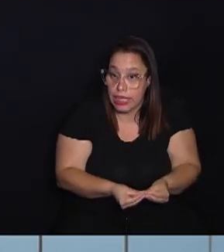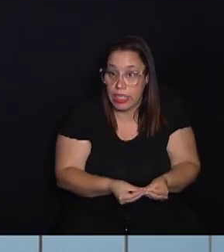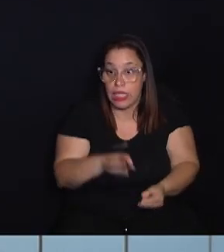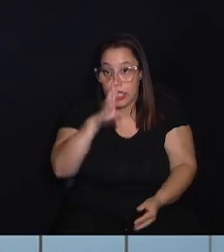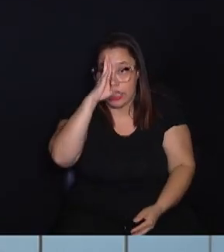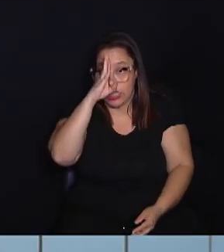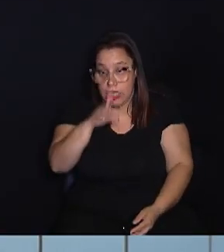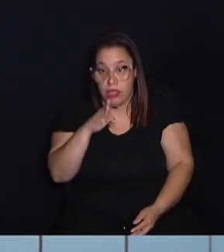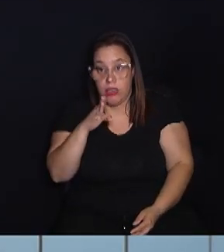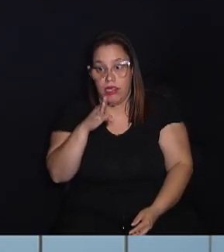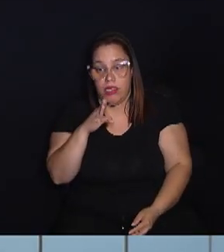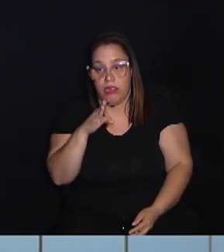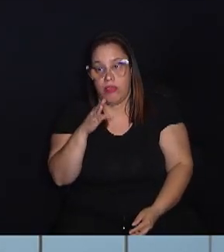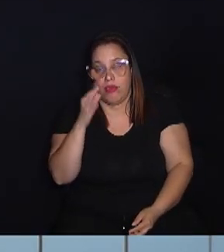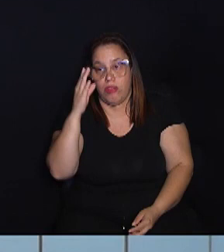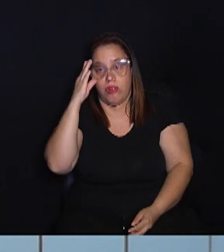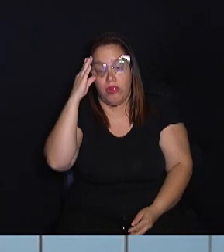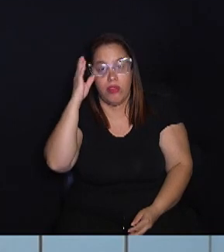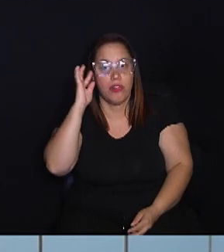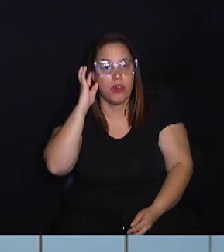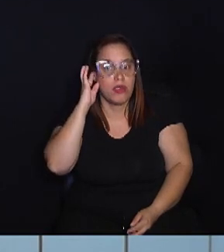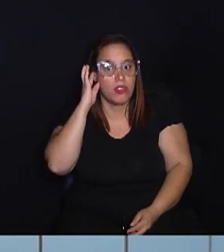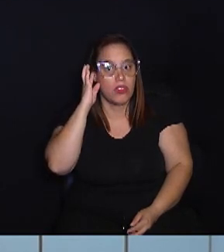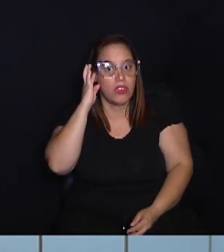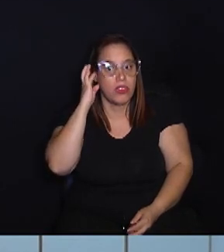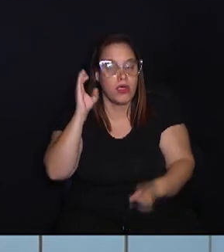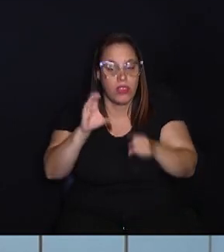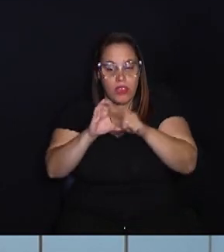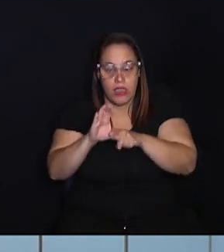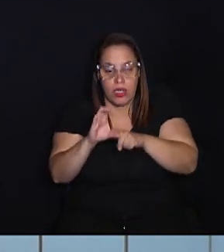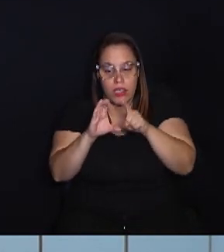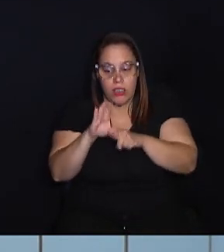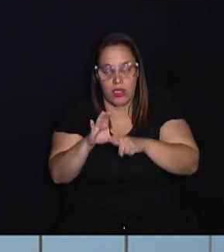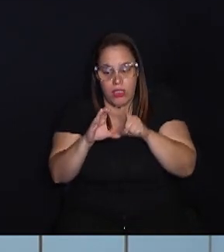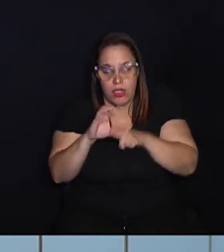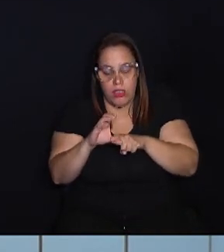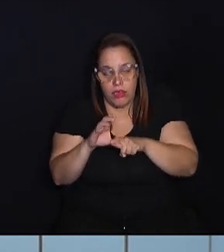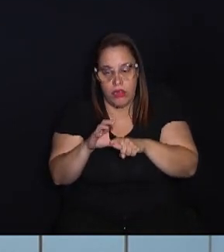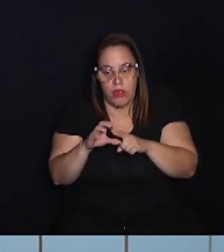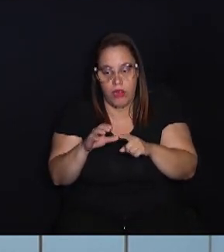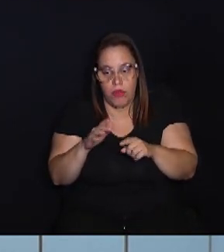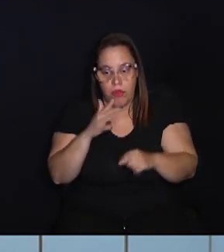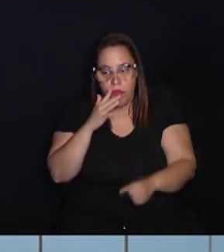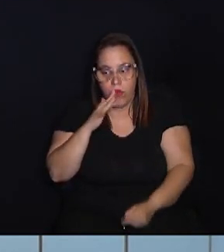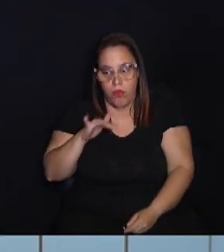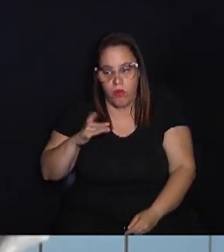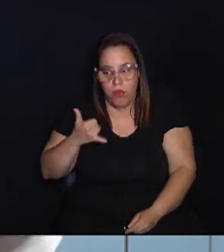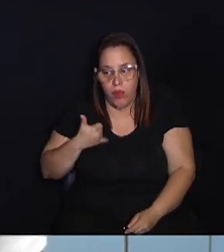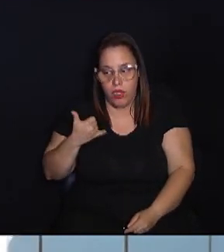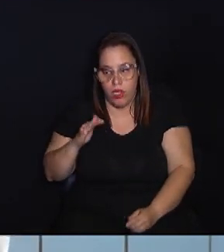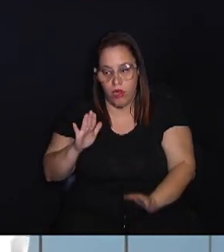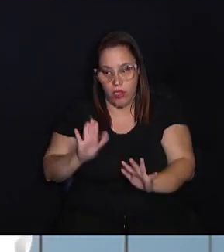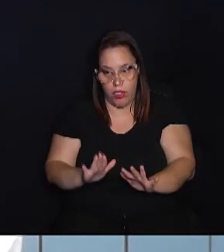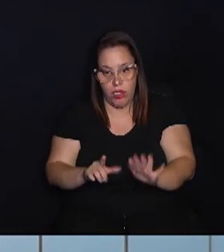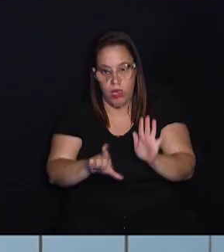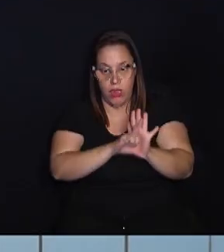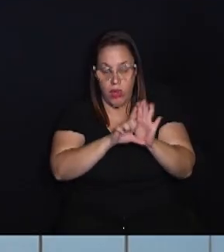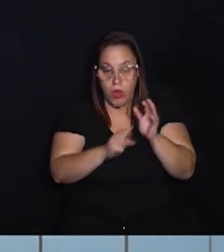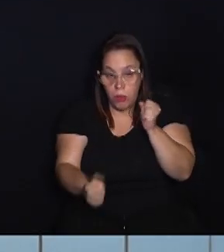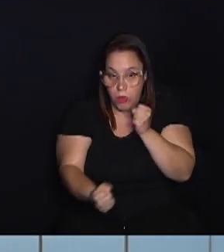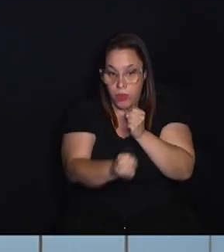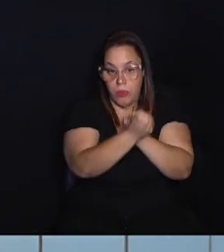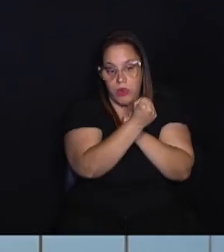gratuitamente, oferecer algo que possa causar dependência, inclusive bebida alcoólica para menor. Então a legislação está aí para proteger a